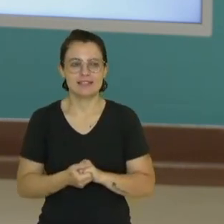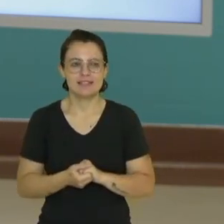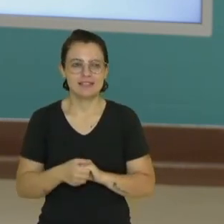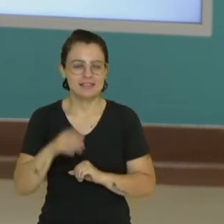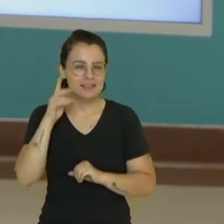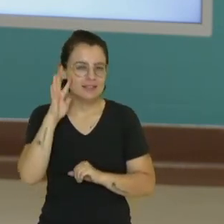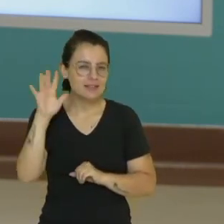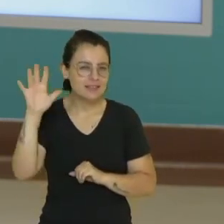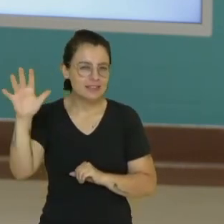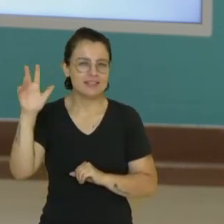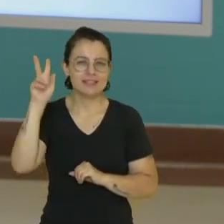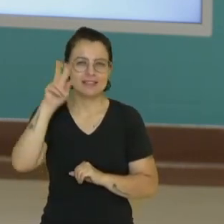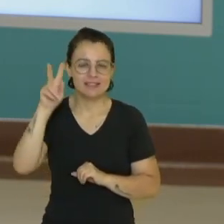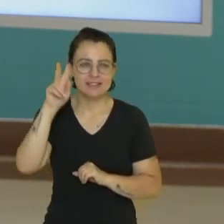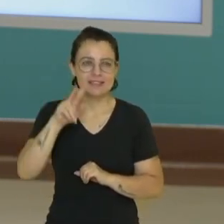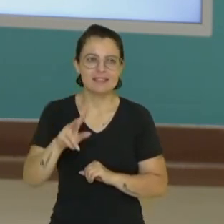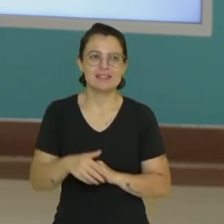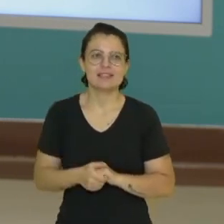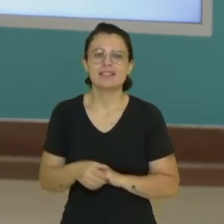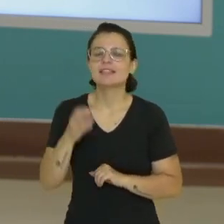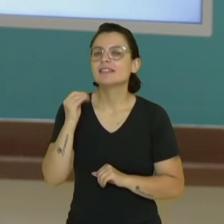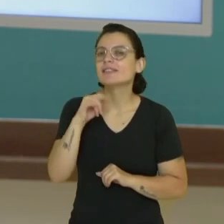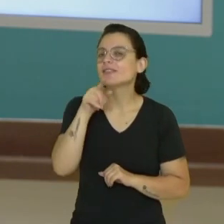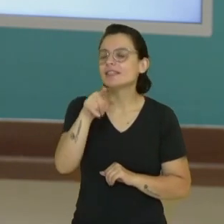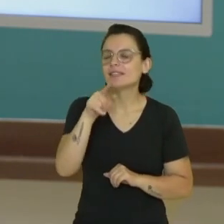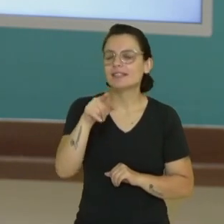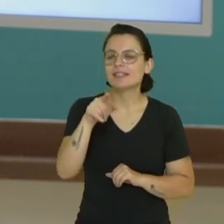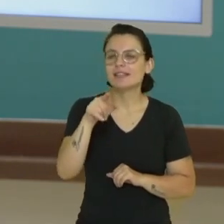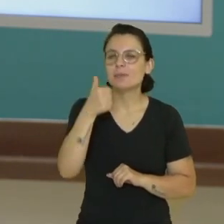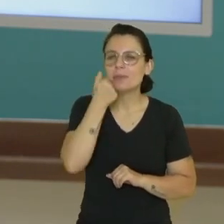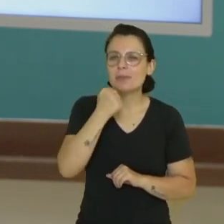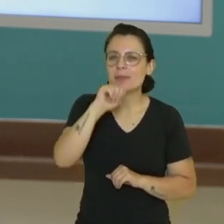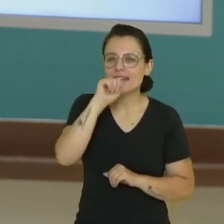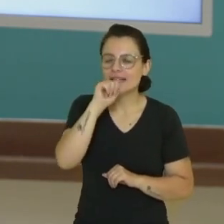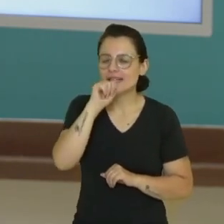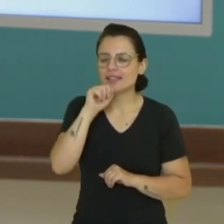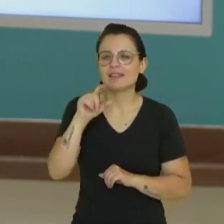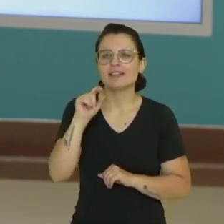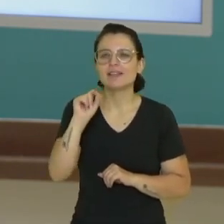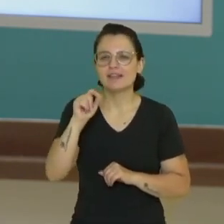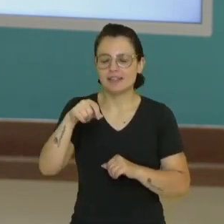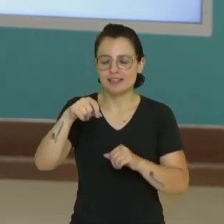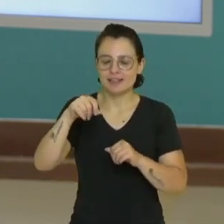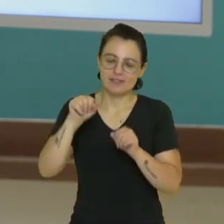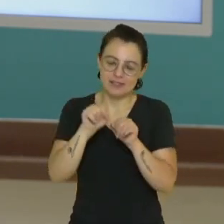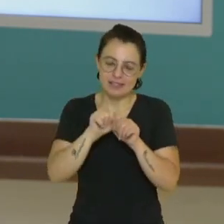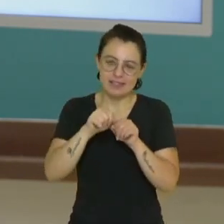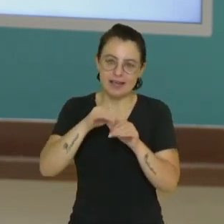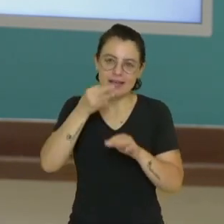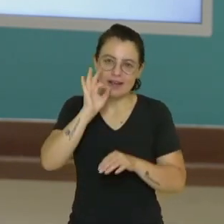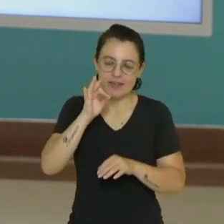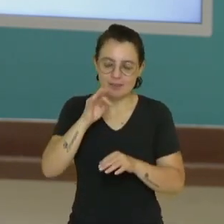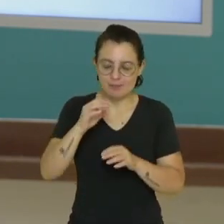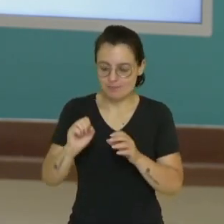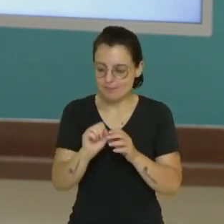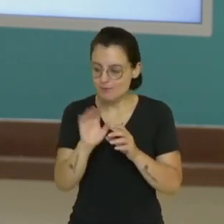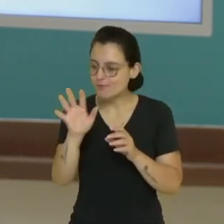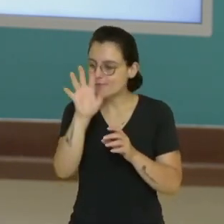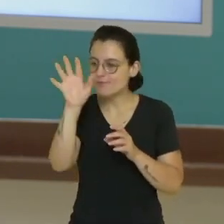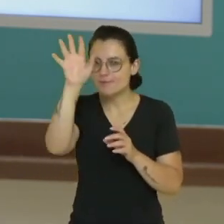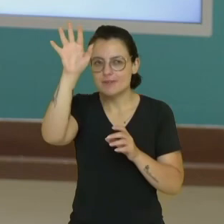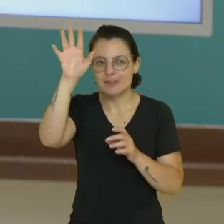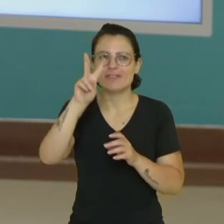pense quando a mãe coloca a chaleira com água para ferver, para fazer o café. Quando essa água ferve, o que sai do bico da